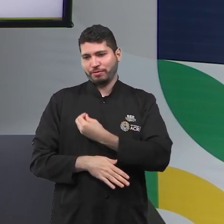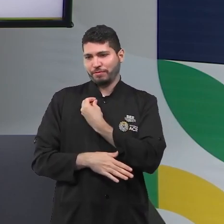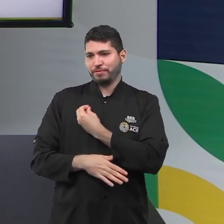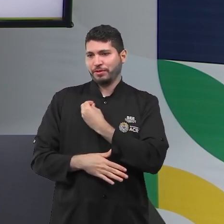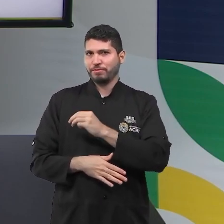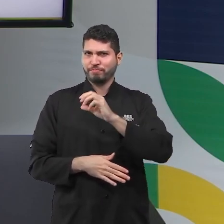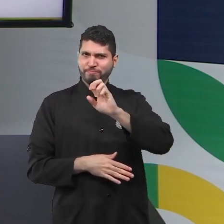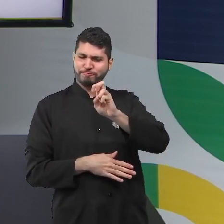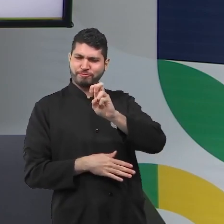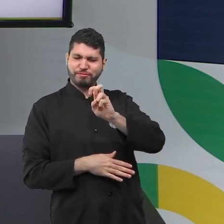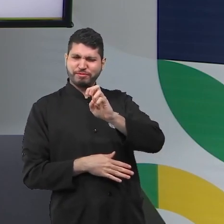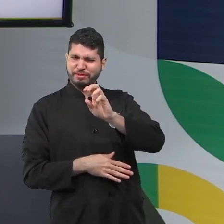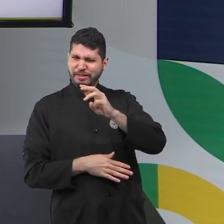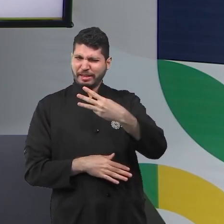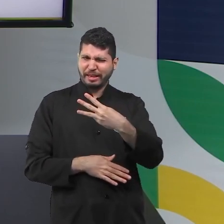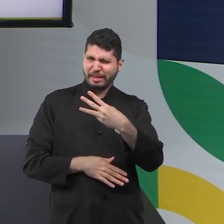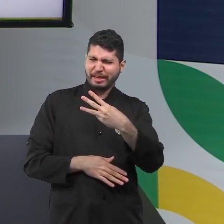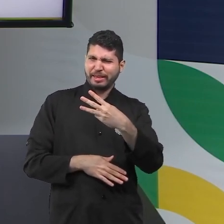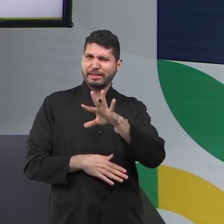nós temos em torno